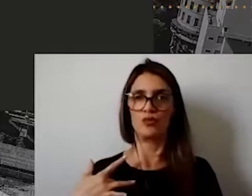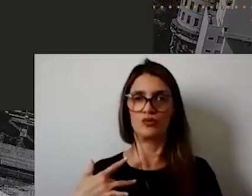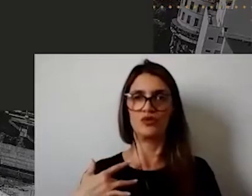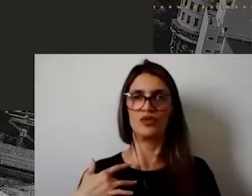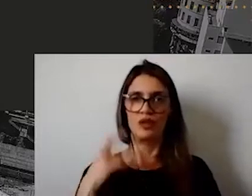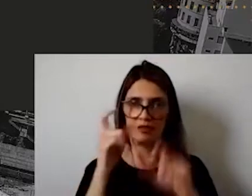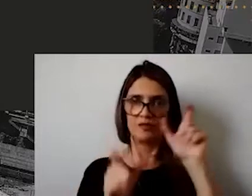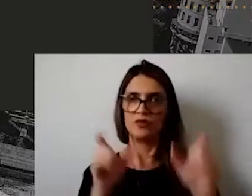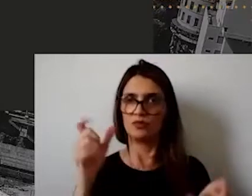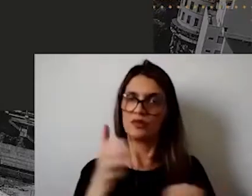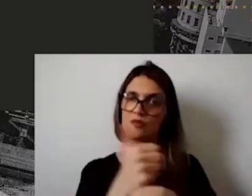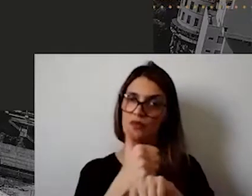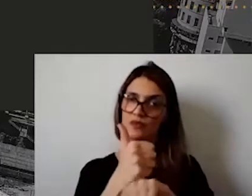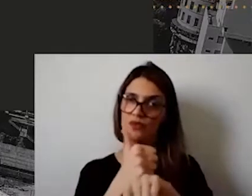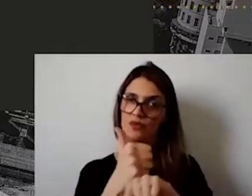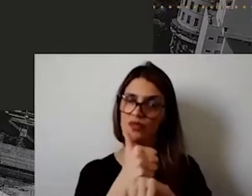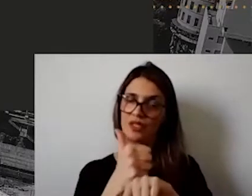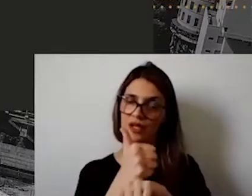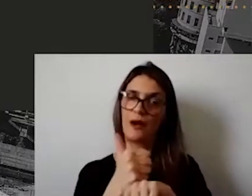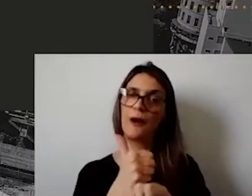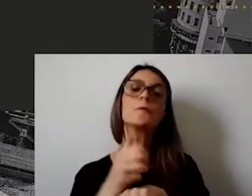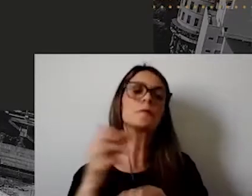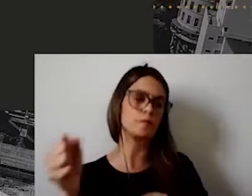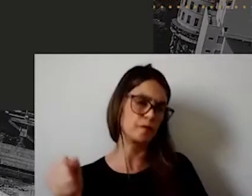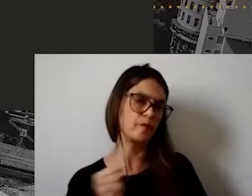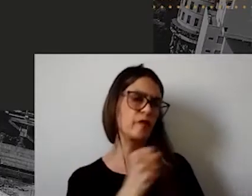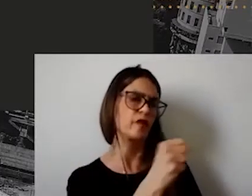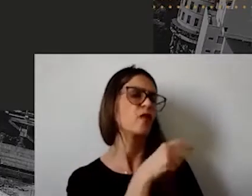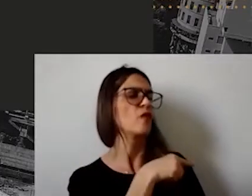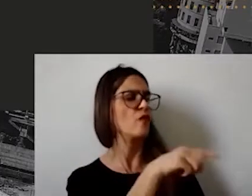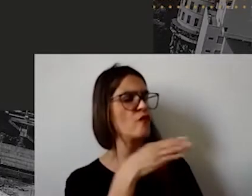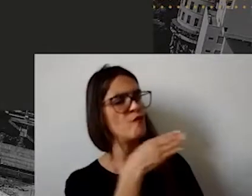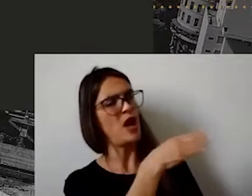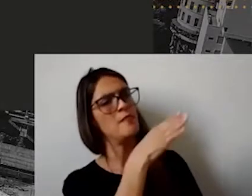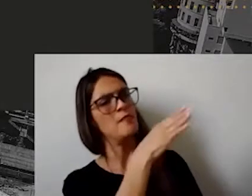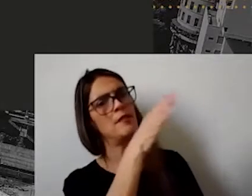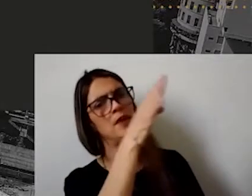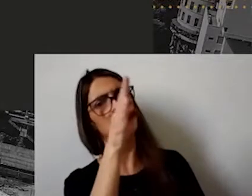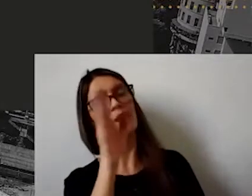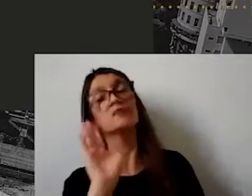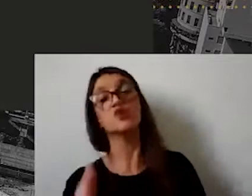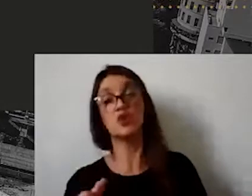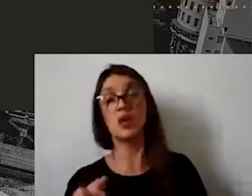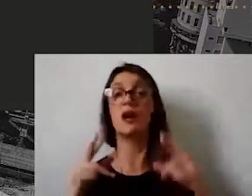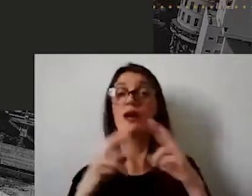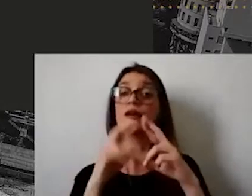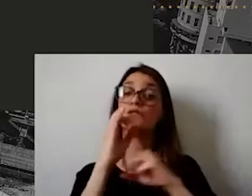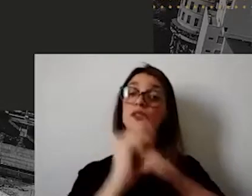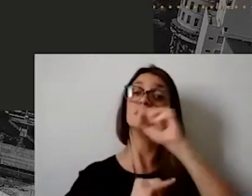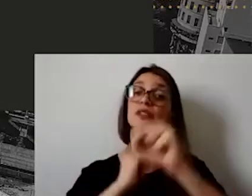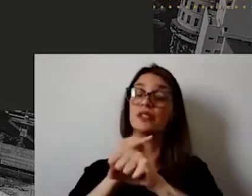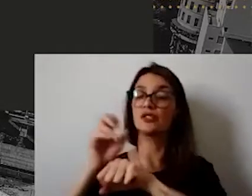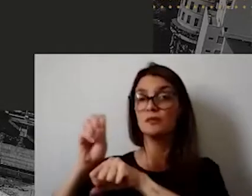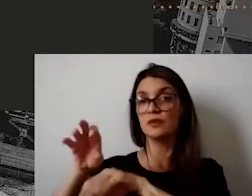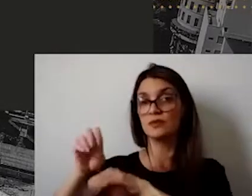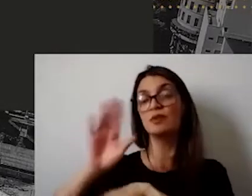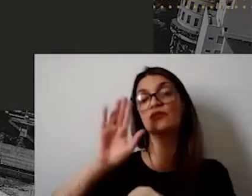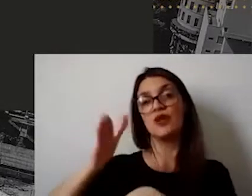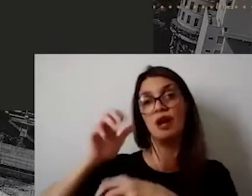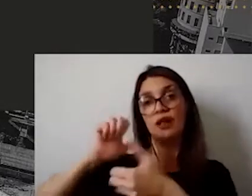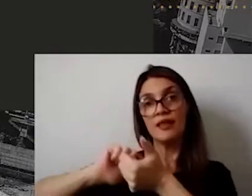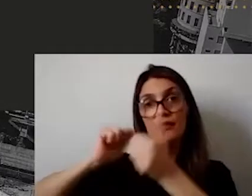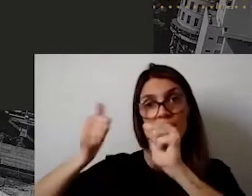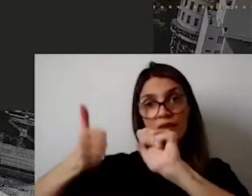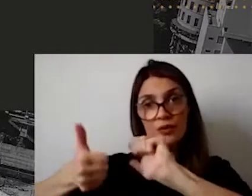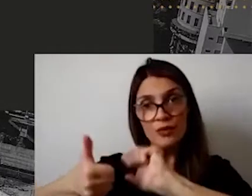montando... A gente já tinha uma rede de internet para educação e que a gente adaptou para